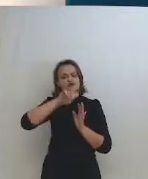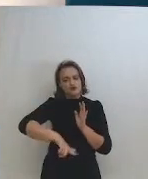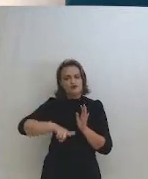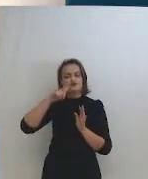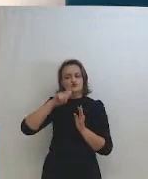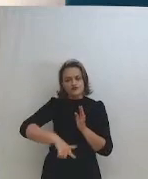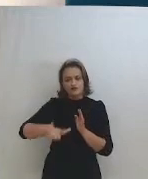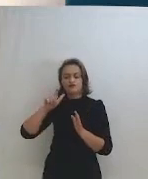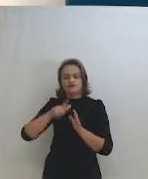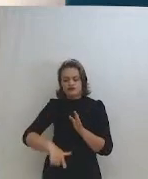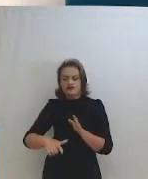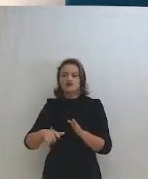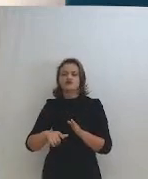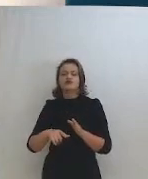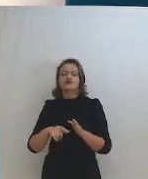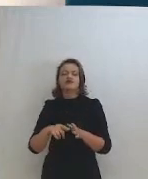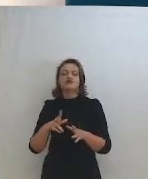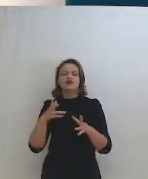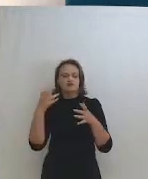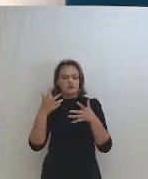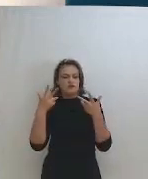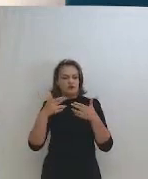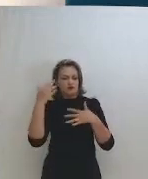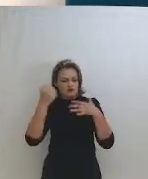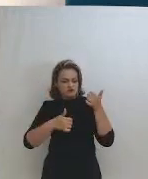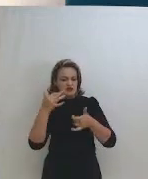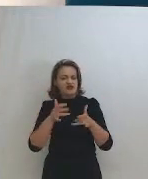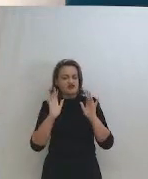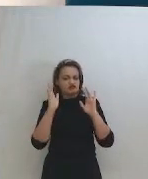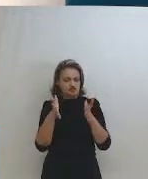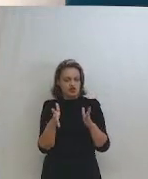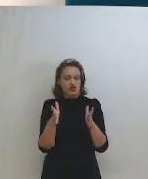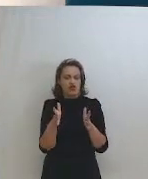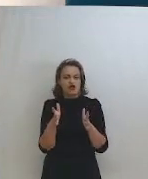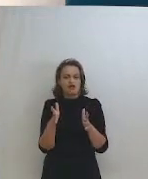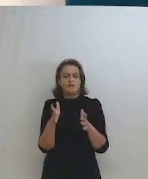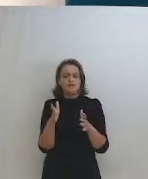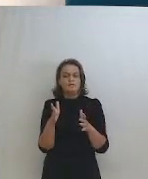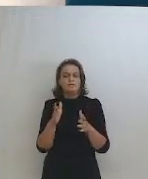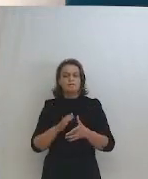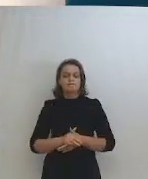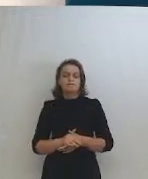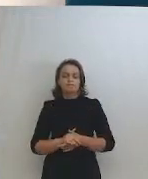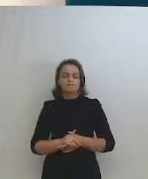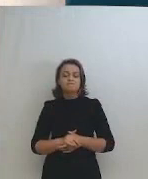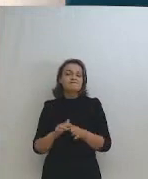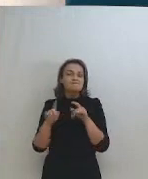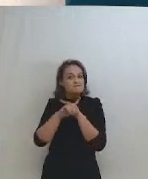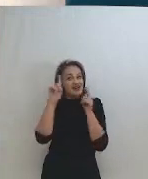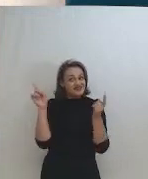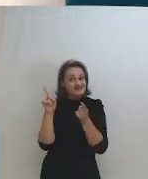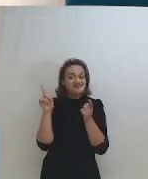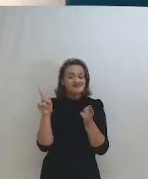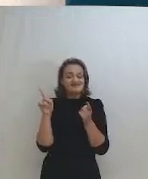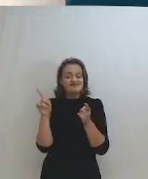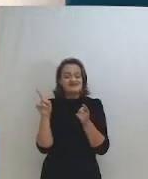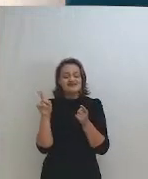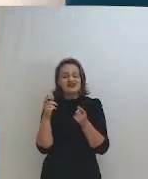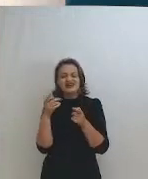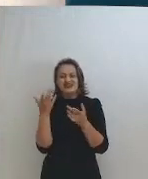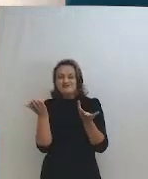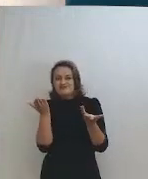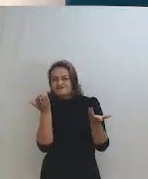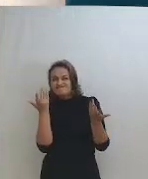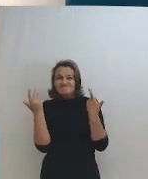conforme disposição legal recente, mas aqui no caso eu também não estou entendendo que